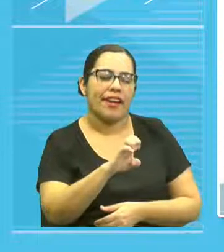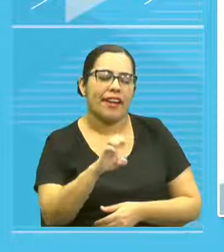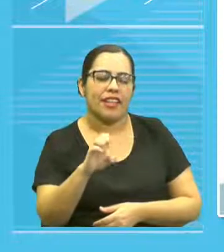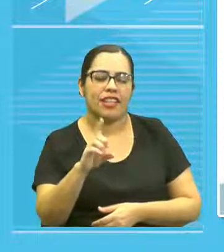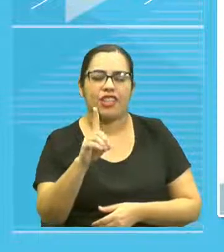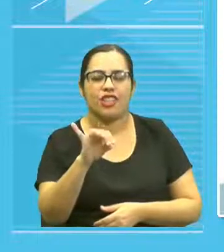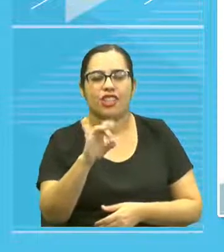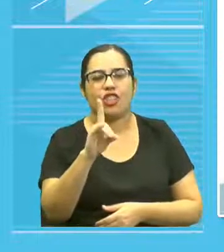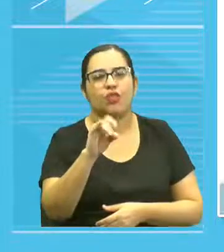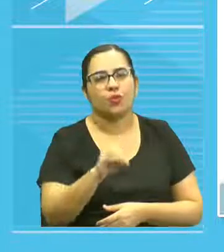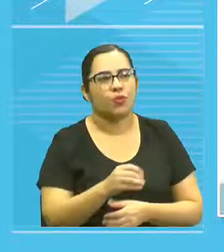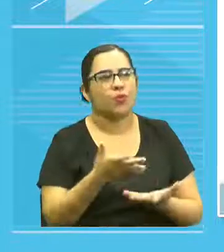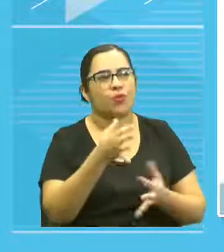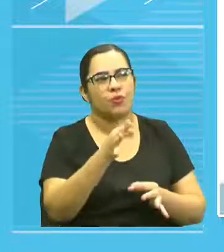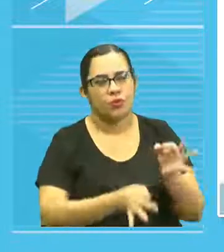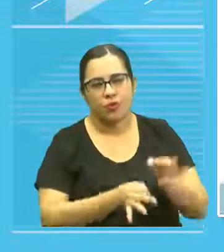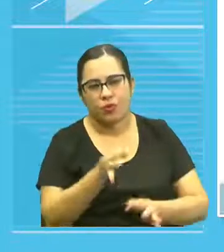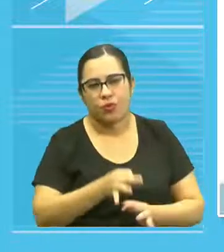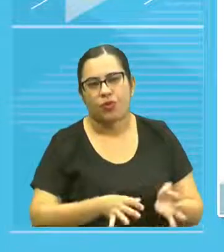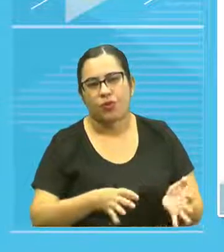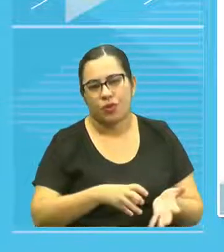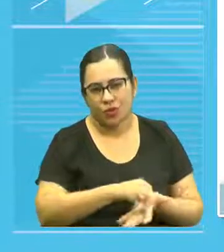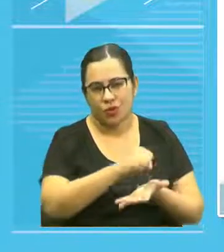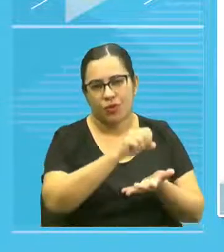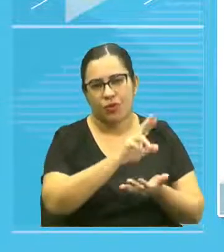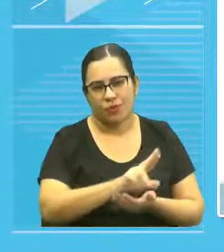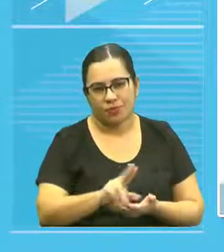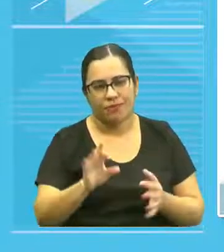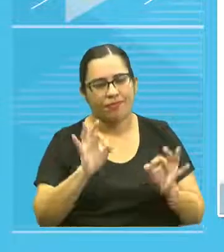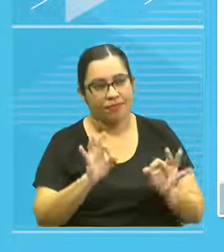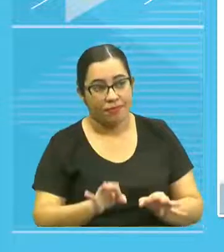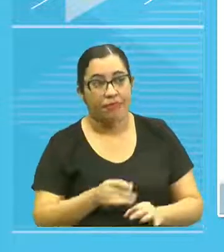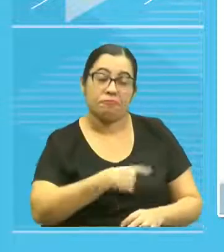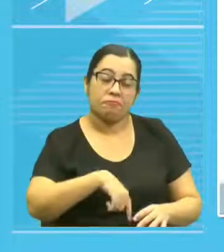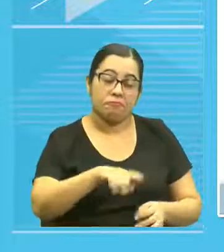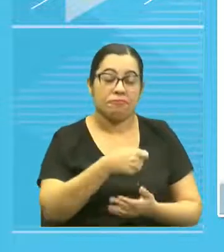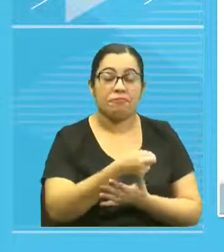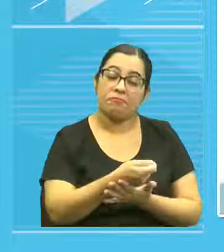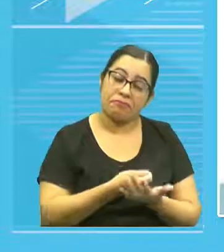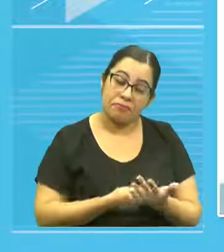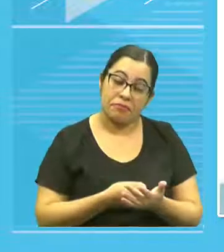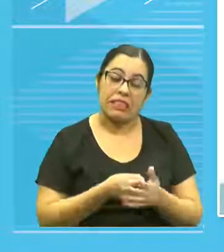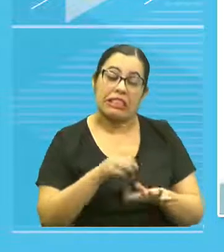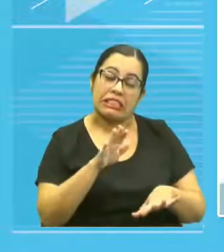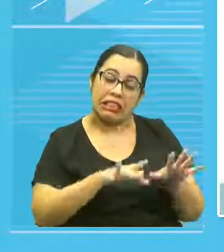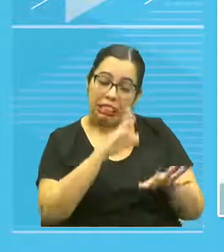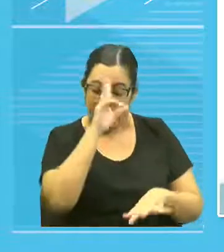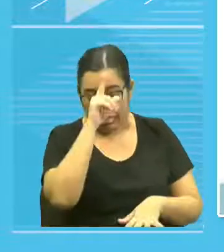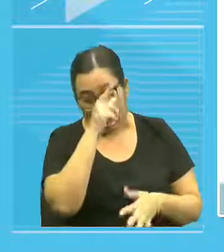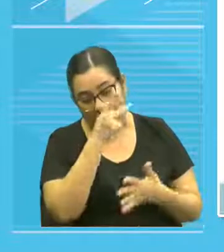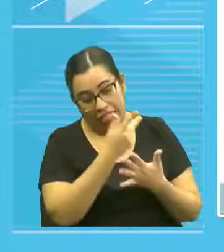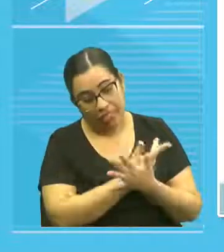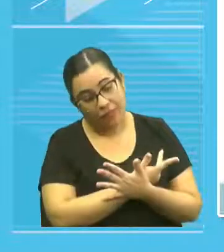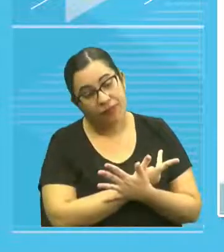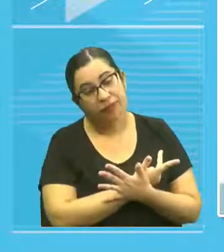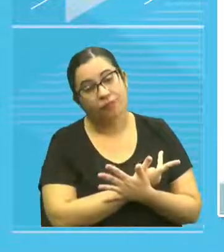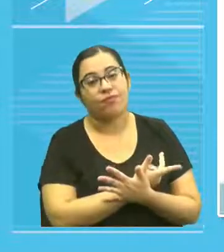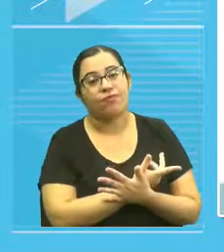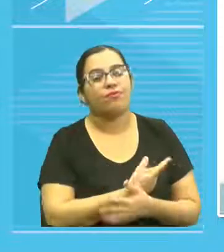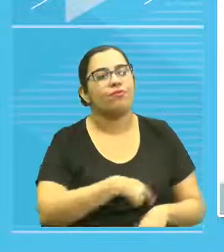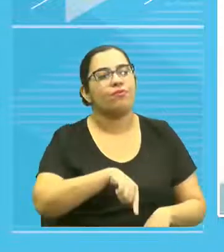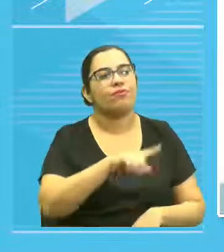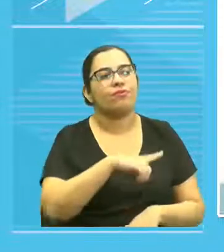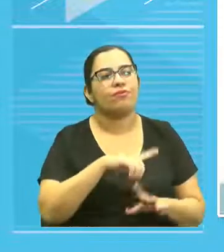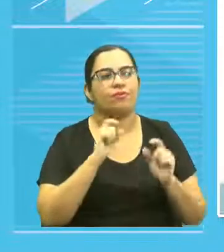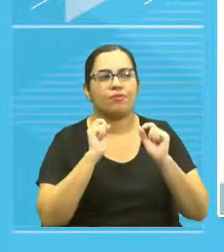só uma questão jurídica e de registro de nomenclatura mas que a gente na redação acaba vacilando viu aí nós vamos em